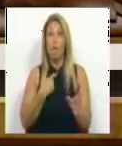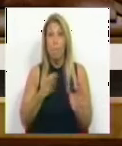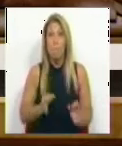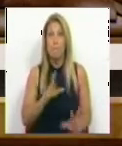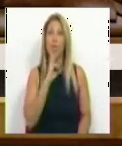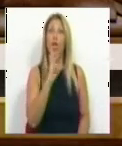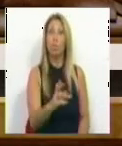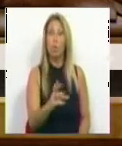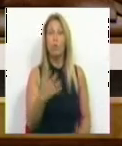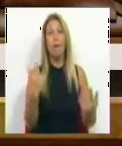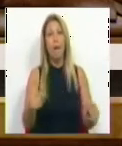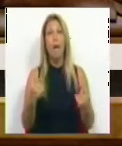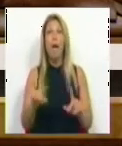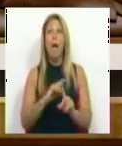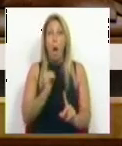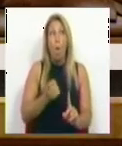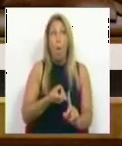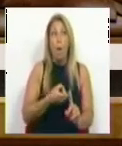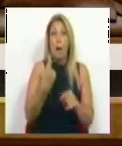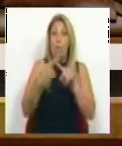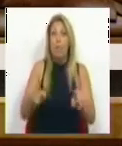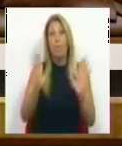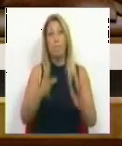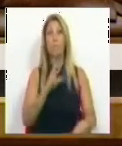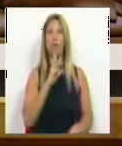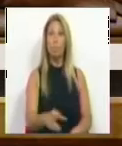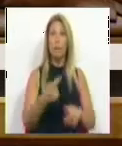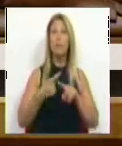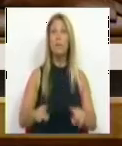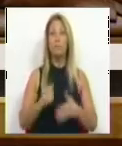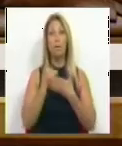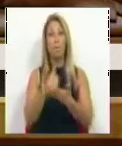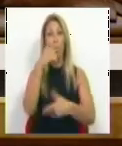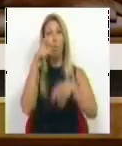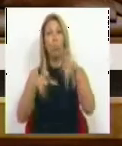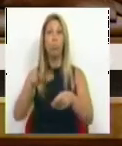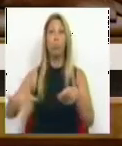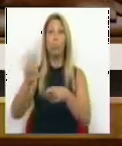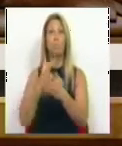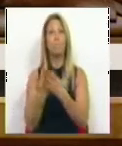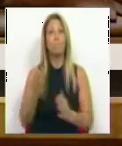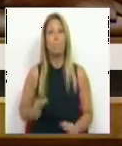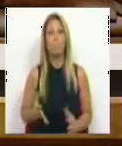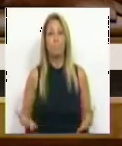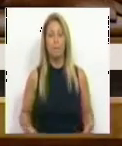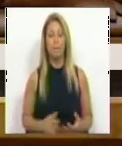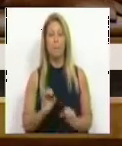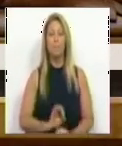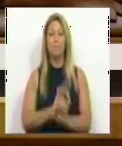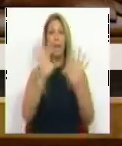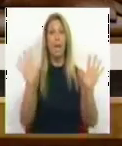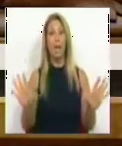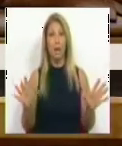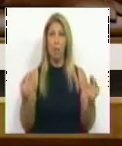Anos excepcionais devem merecer respostas excepcionais por apoio a estas populações. É claro que